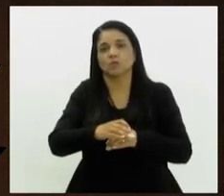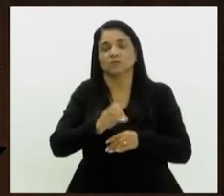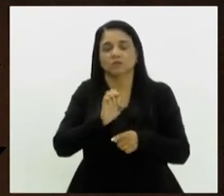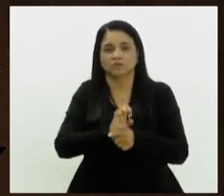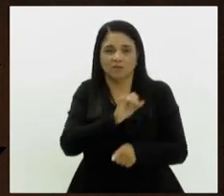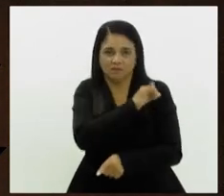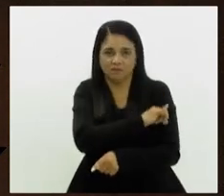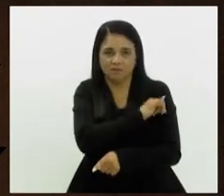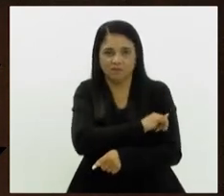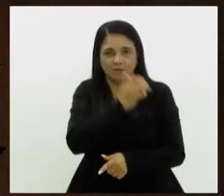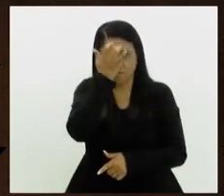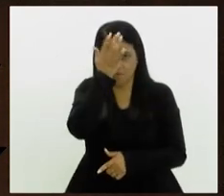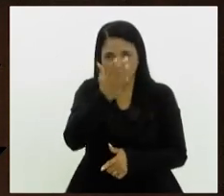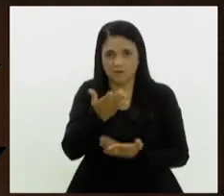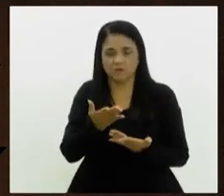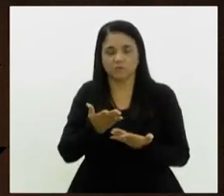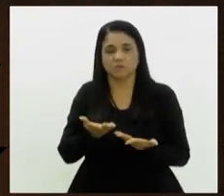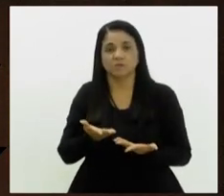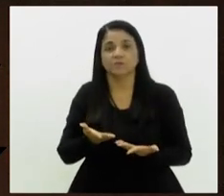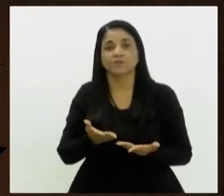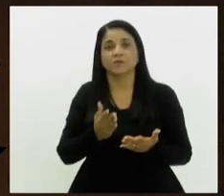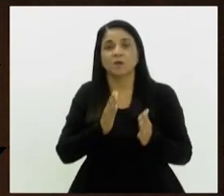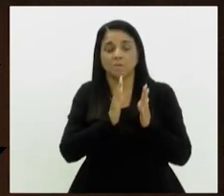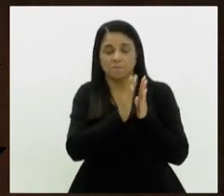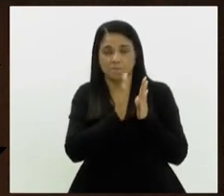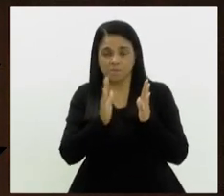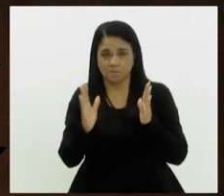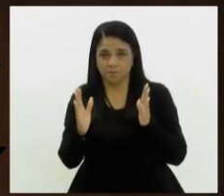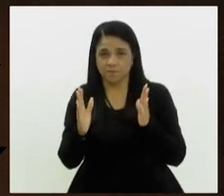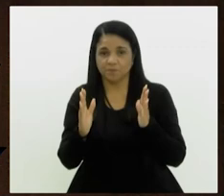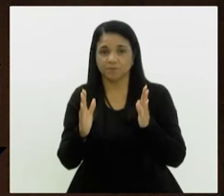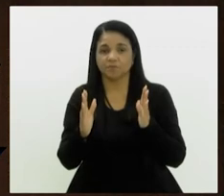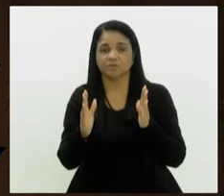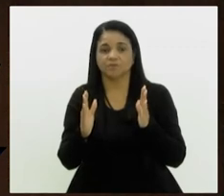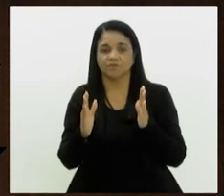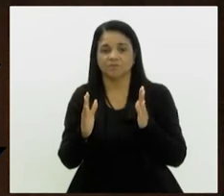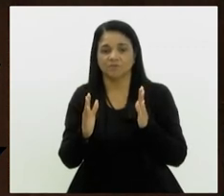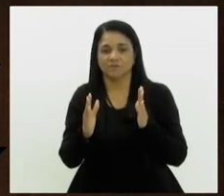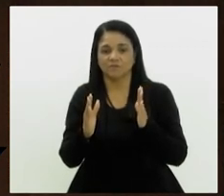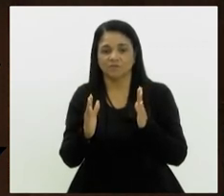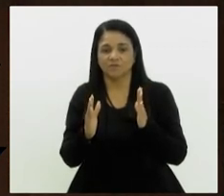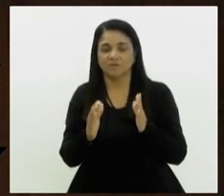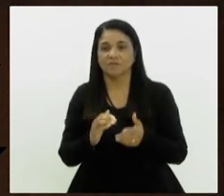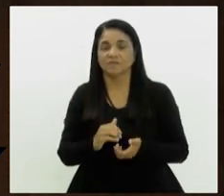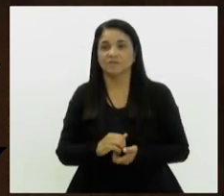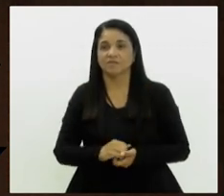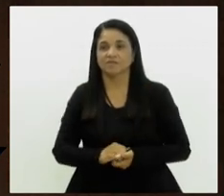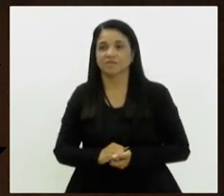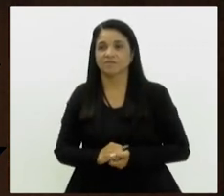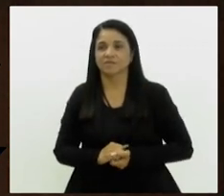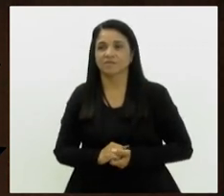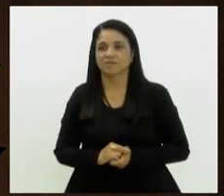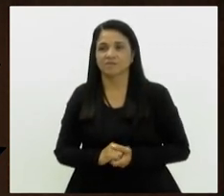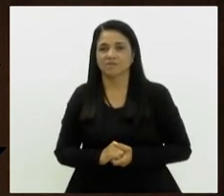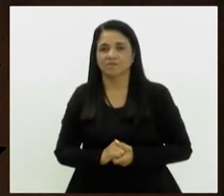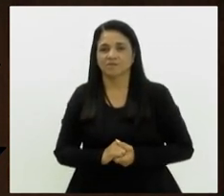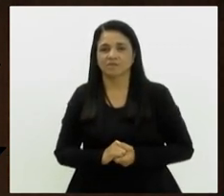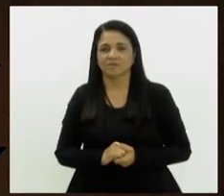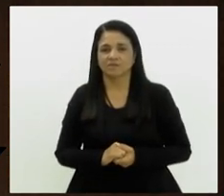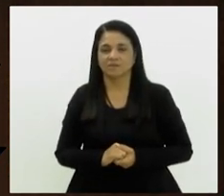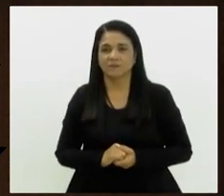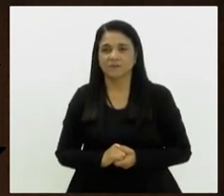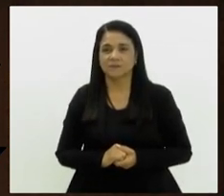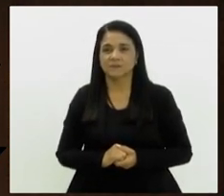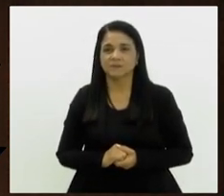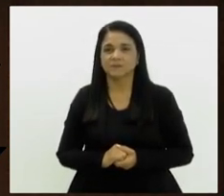Janeiro. E aqui um pela ordem que eu quero fazer com relação ao...